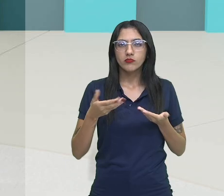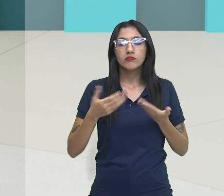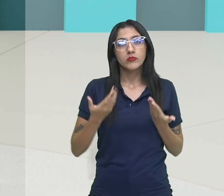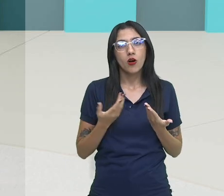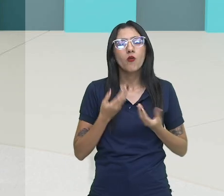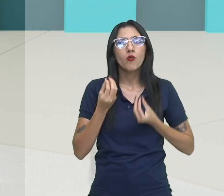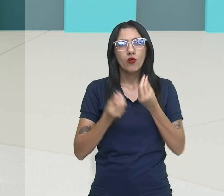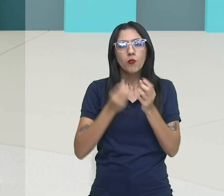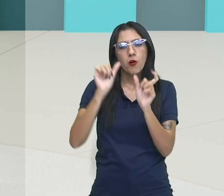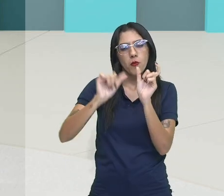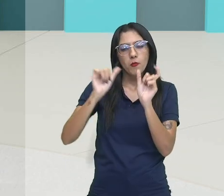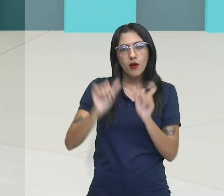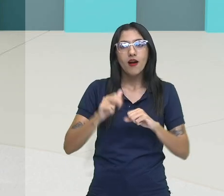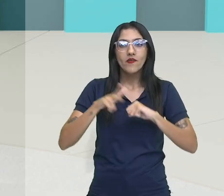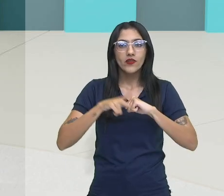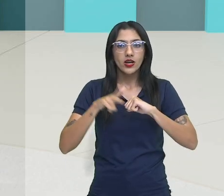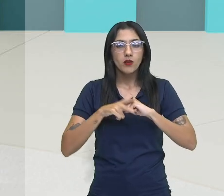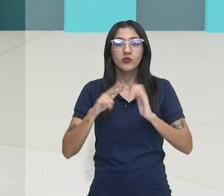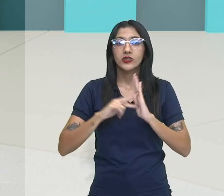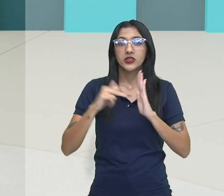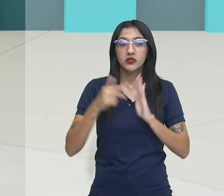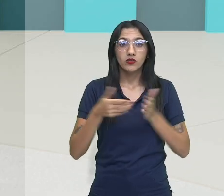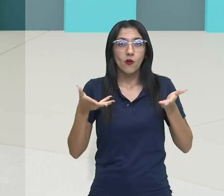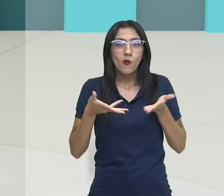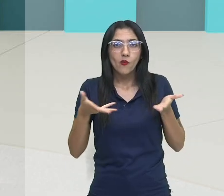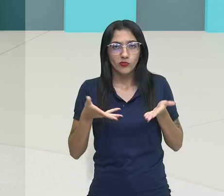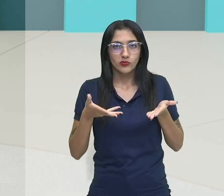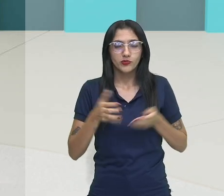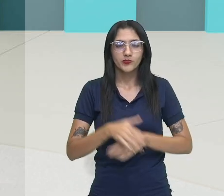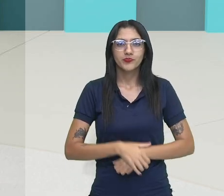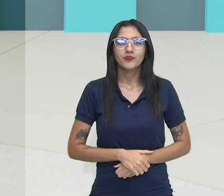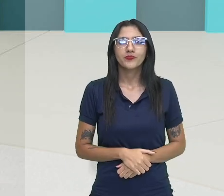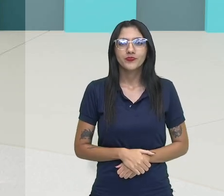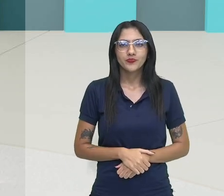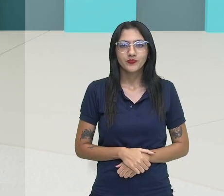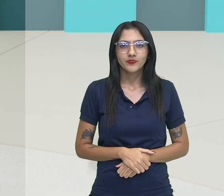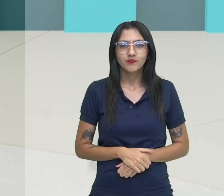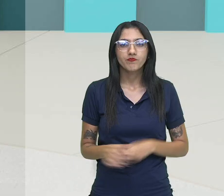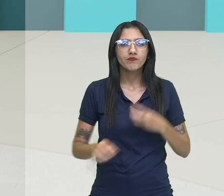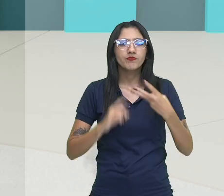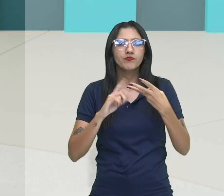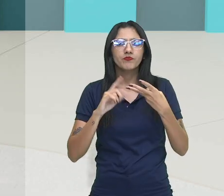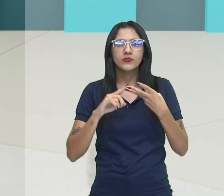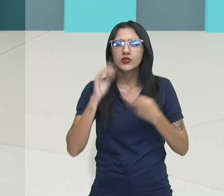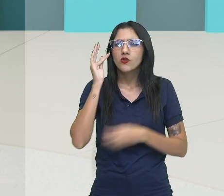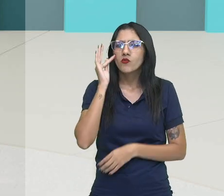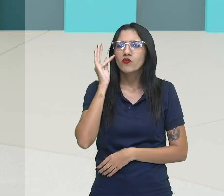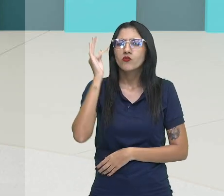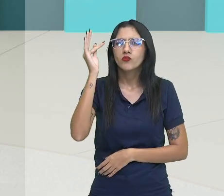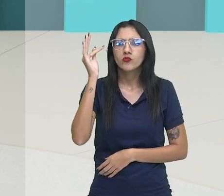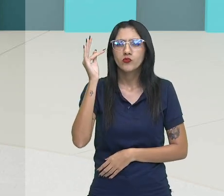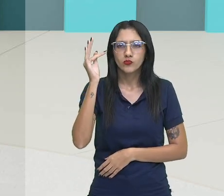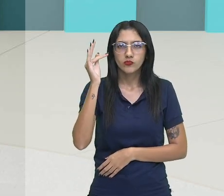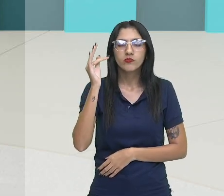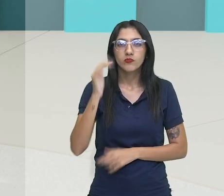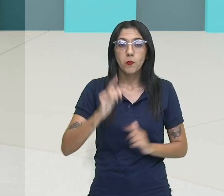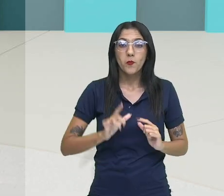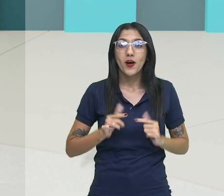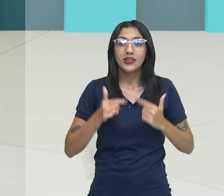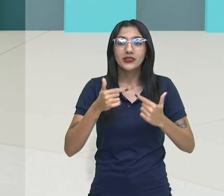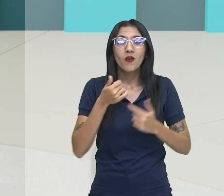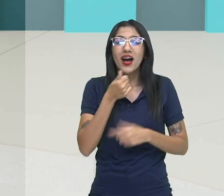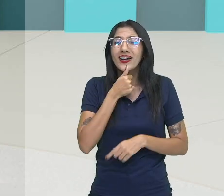que eu conjuguei o verbo está no presente, tá bom? E nós vamos ter o futuro, que é uma indicação de que algo